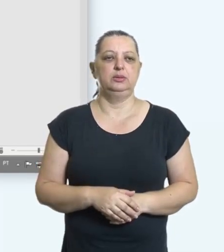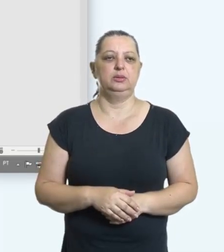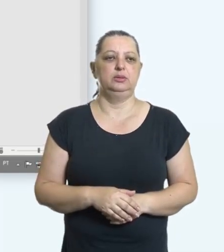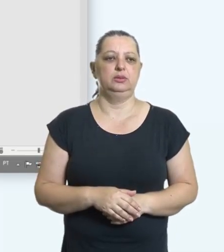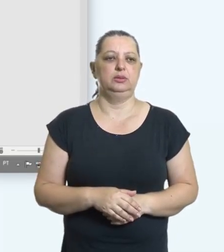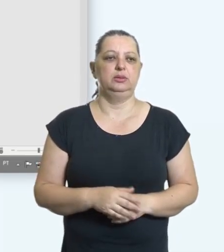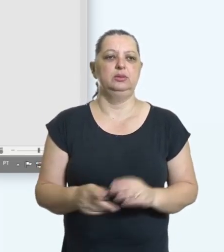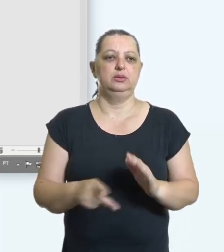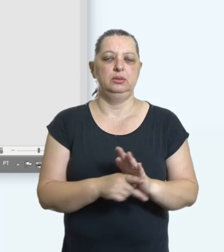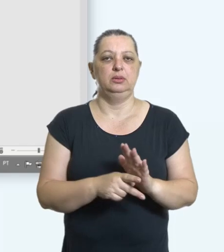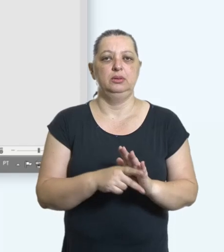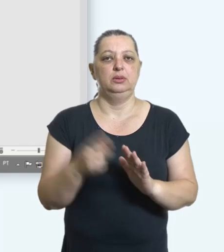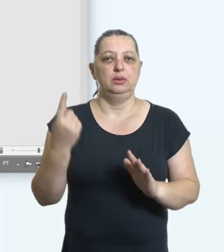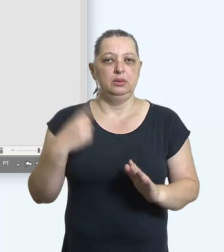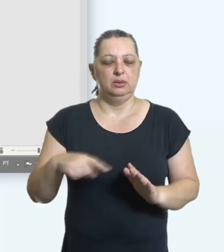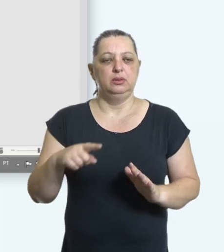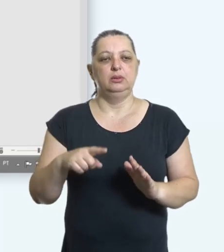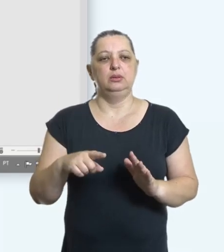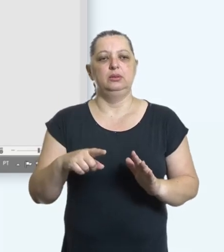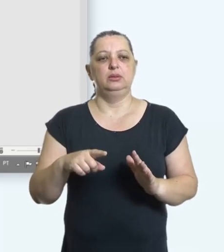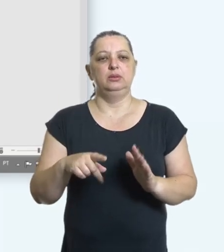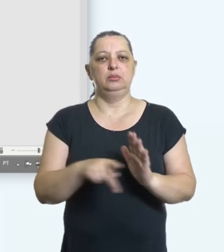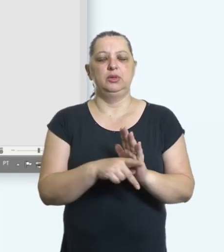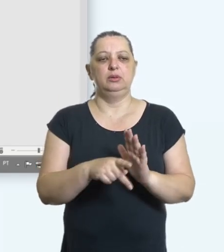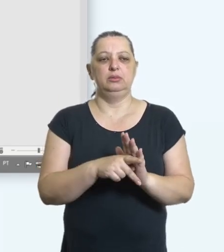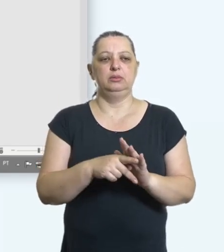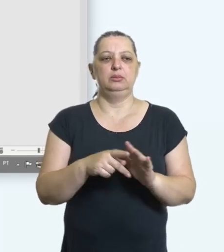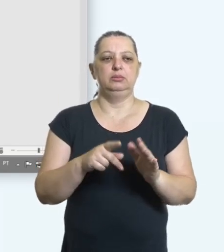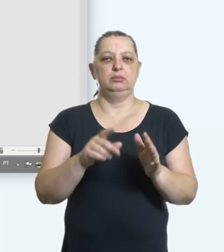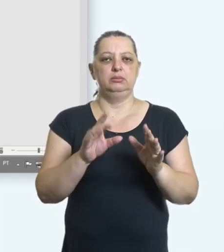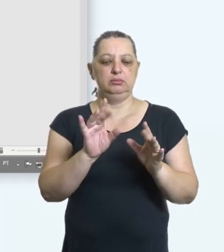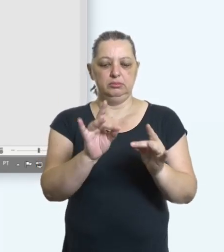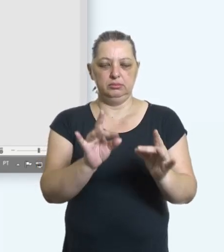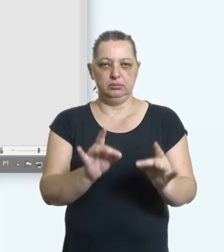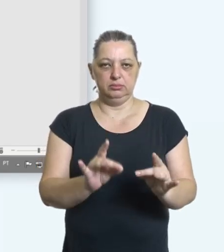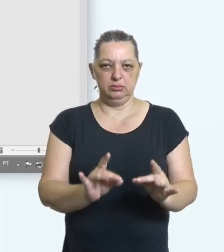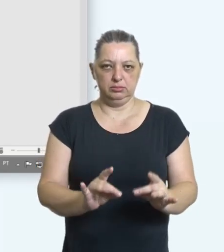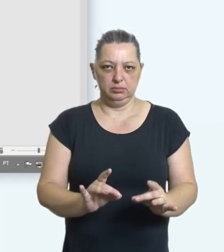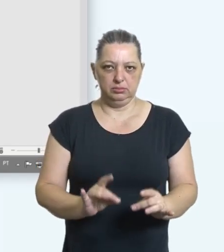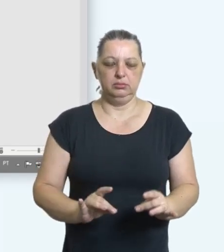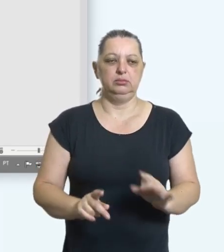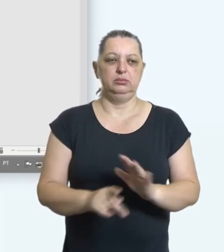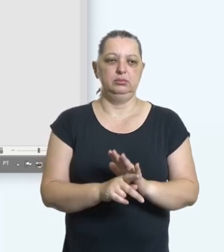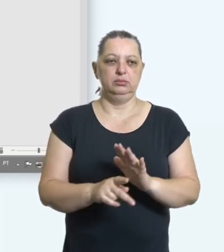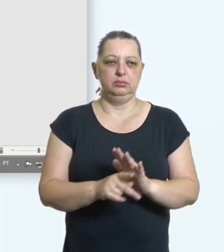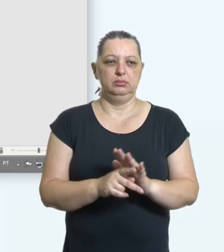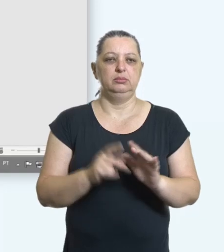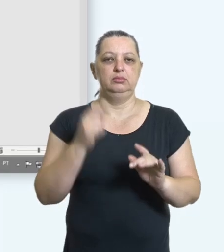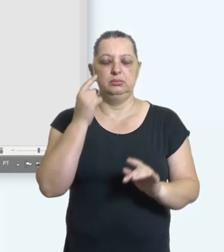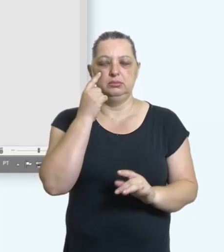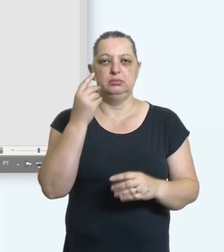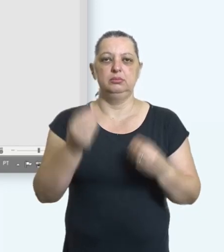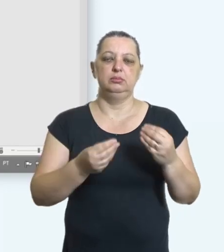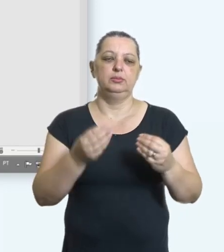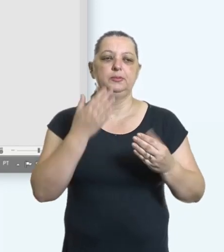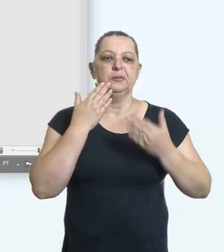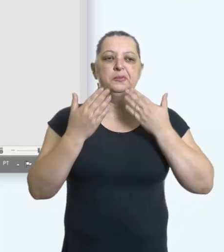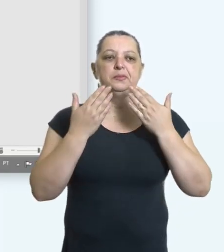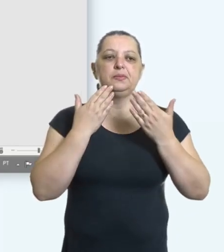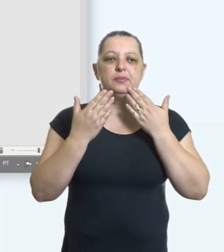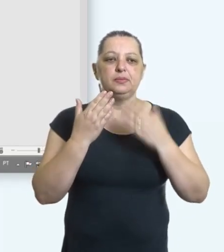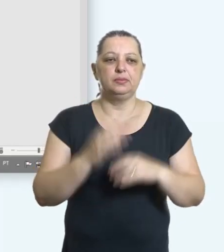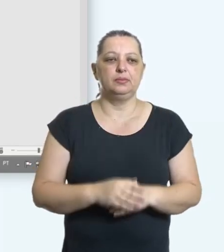de página e começa a fazer o material propriamente dito. Saímos da capa e da contracapa. Então, nós começamos por